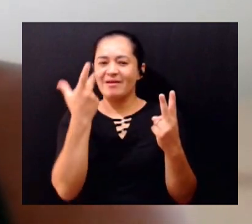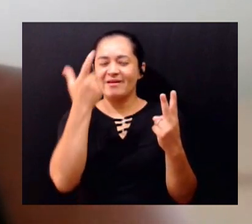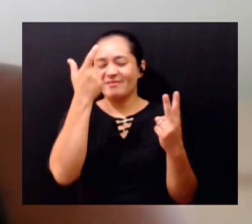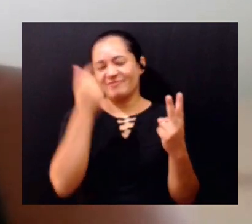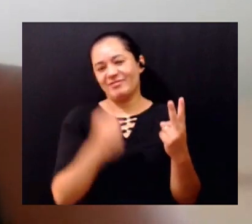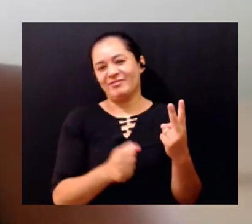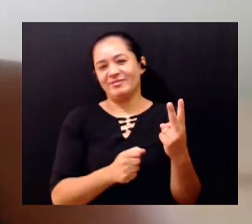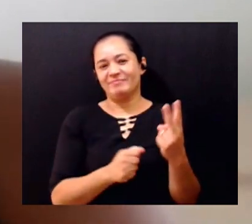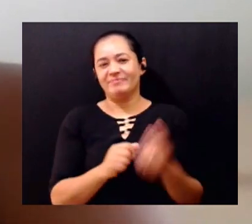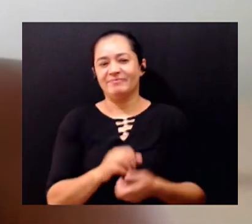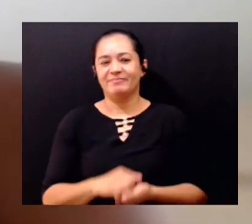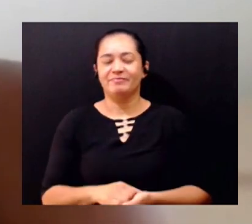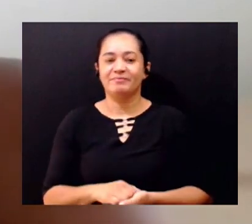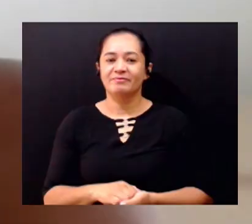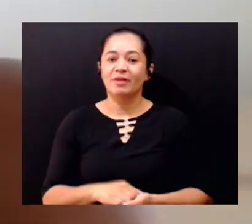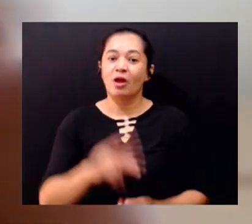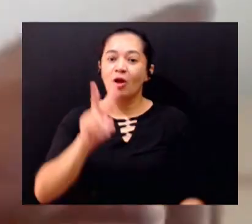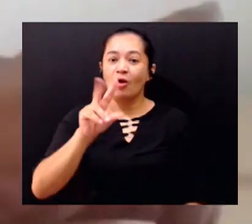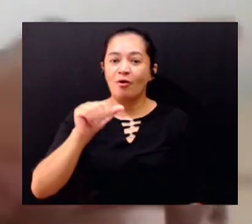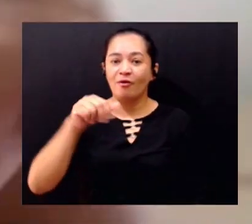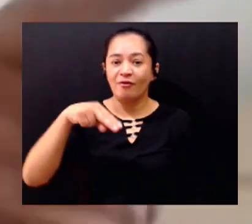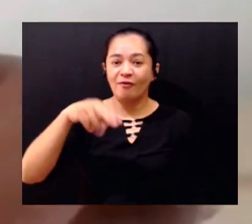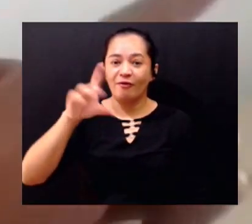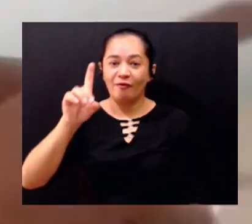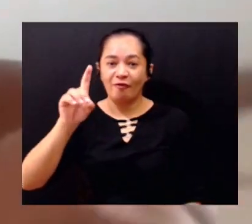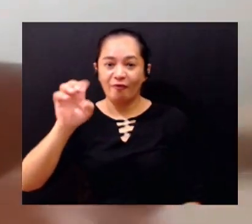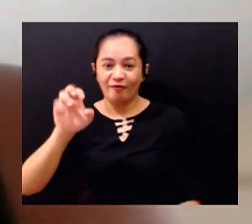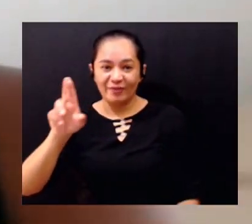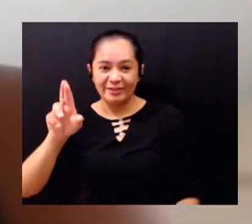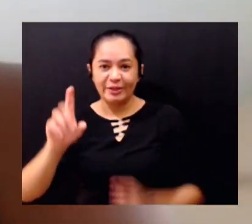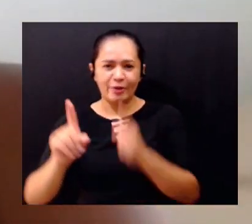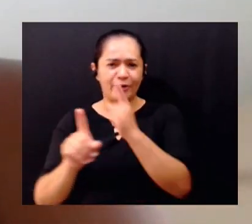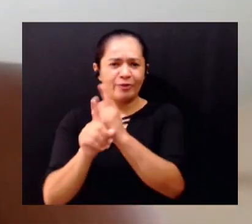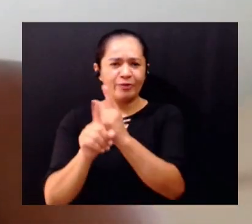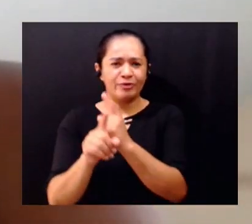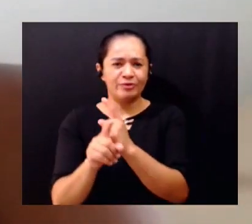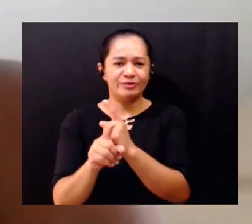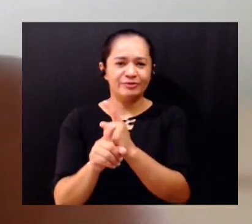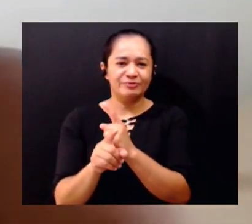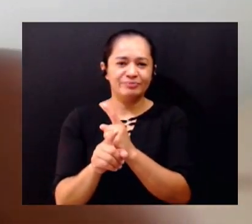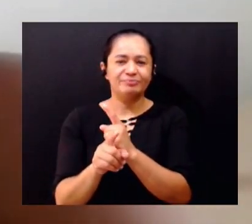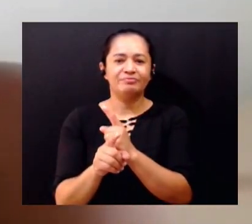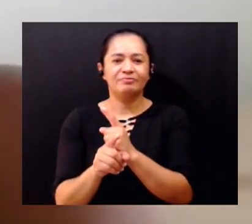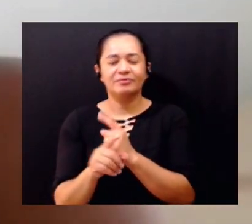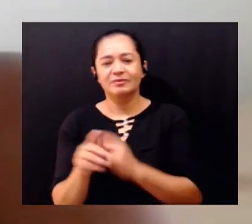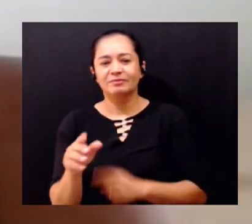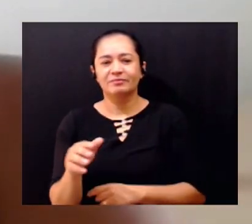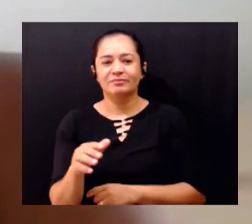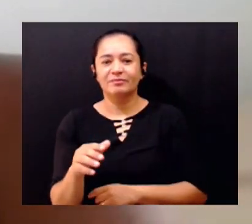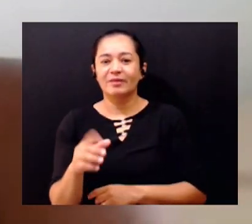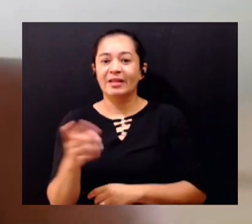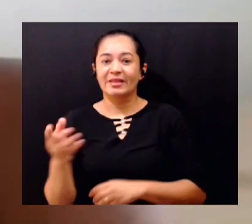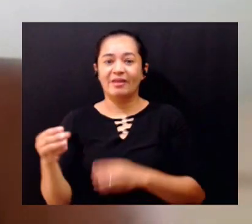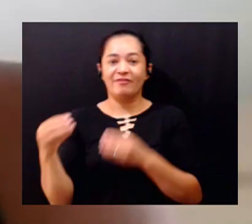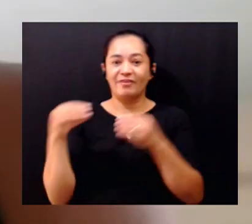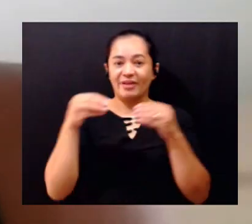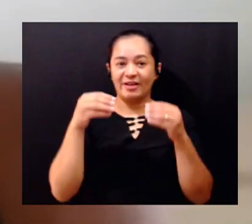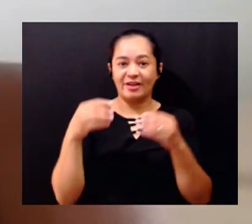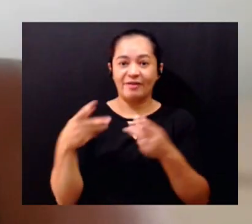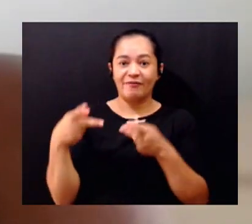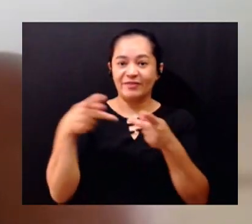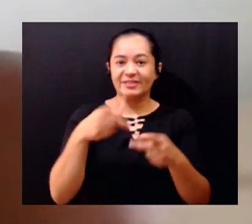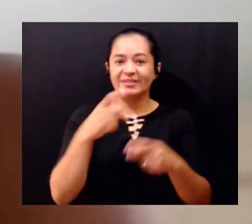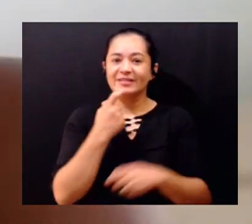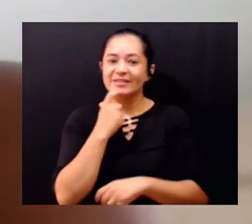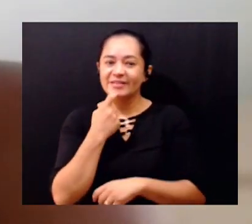O Vander que eu encontrei há pouco tempo, né? Quer dizer, numa das passagens por Campinas, a gente teve um almoço com Paulo Branco,